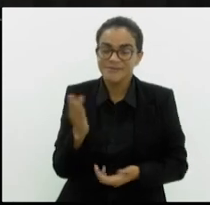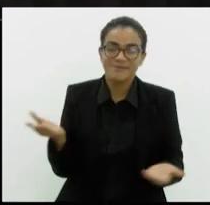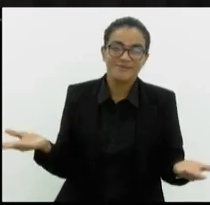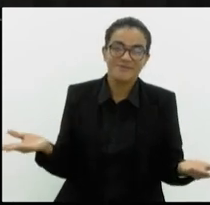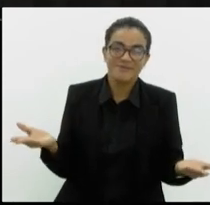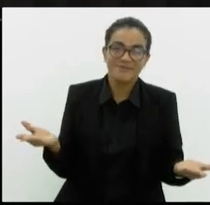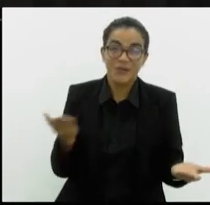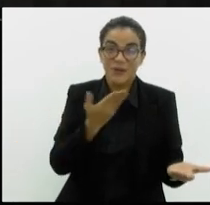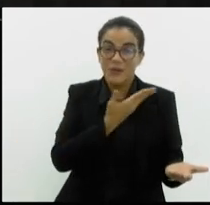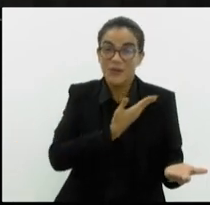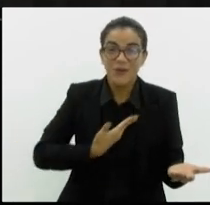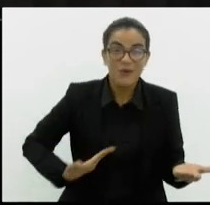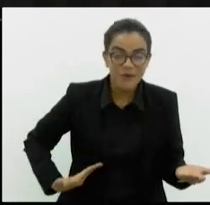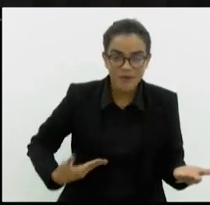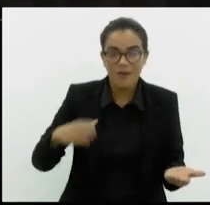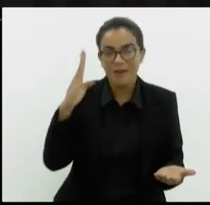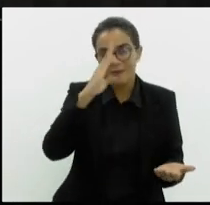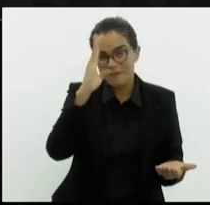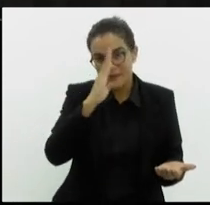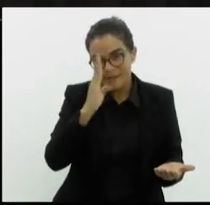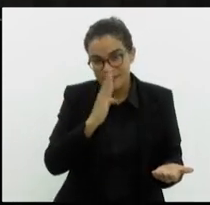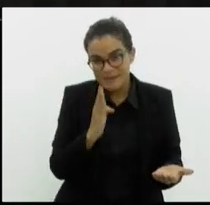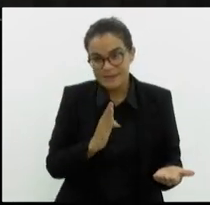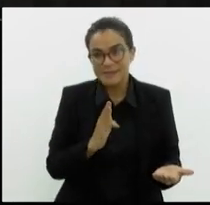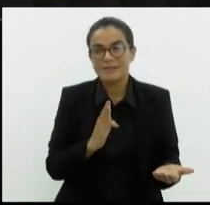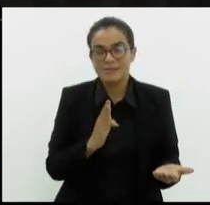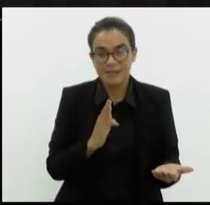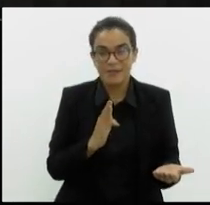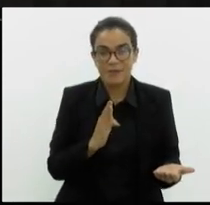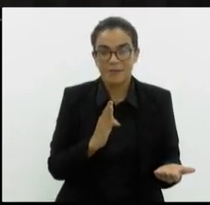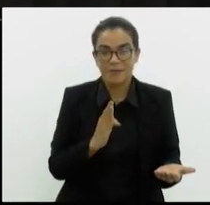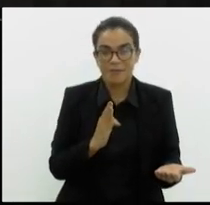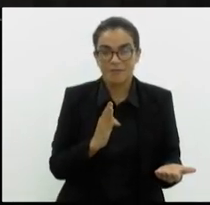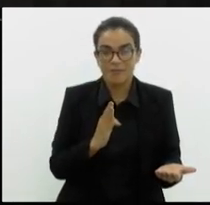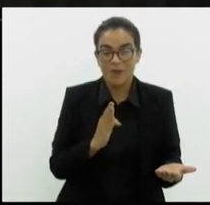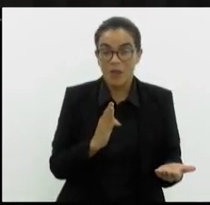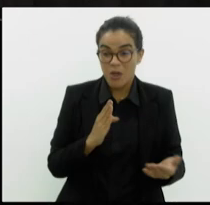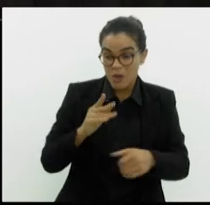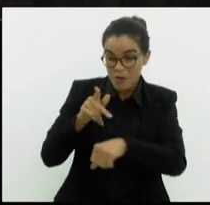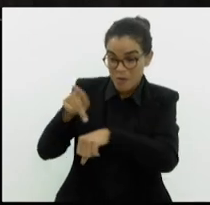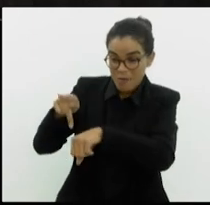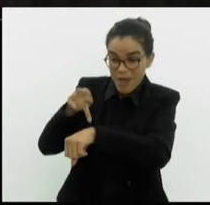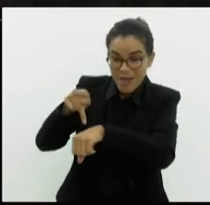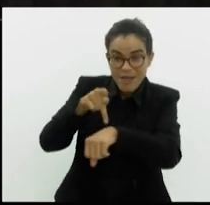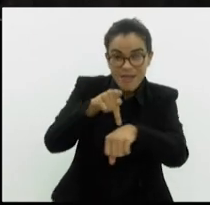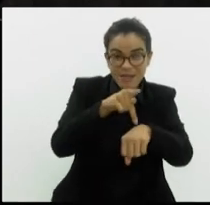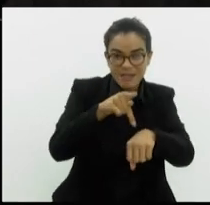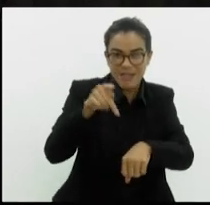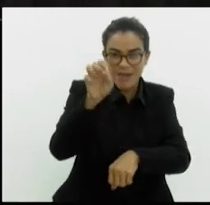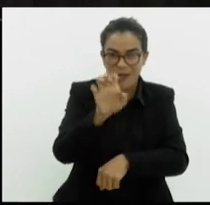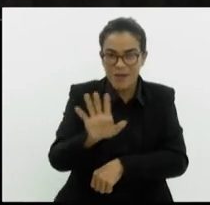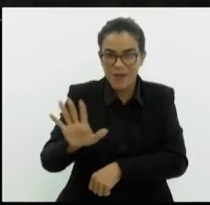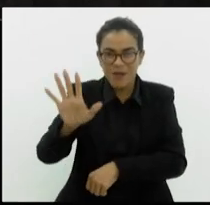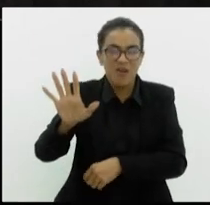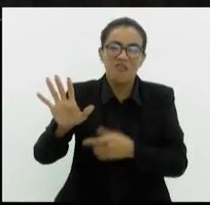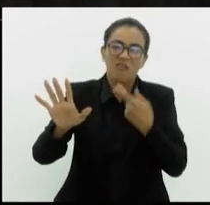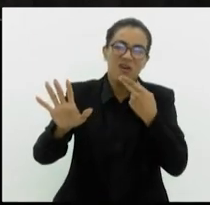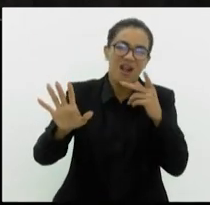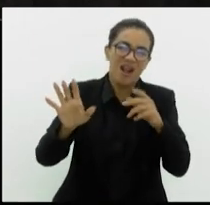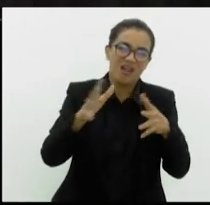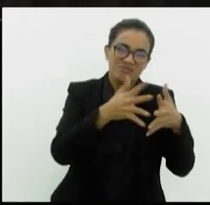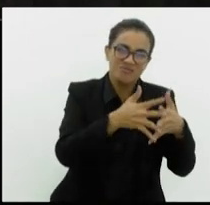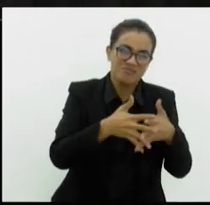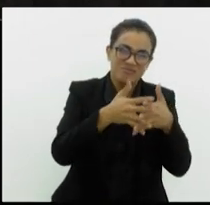e o governo brasileiro, enquanto todos os países europeus, não vou falar nem de Estados